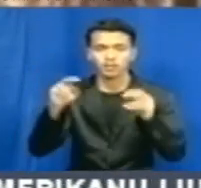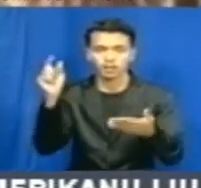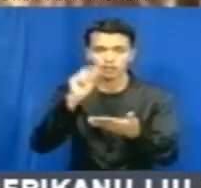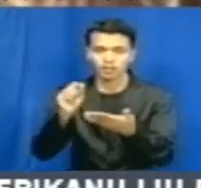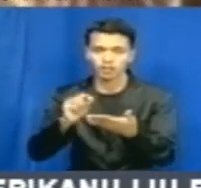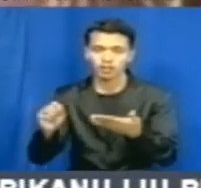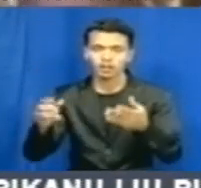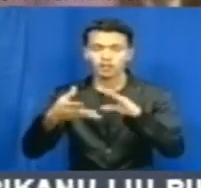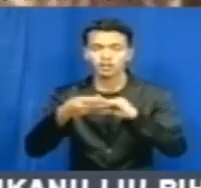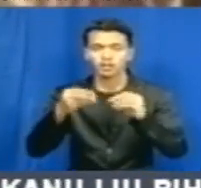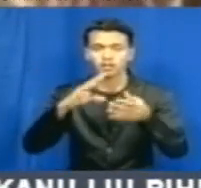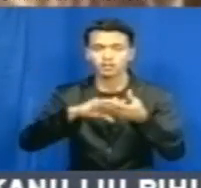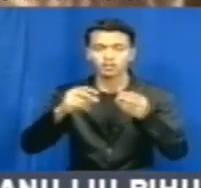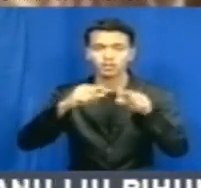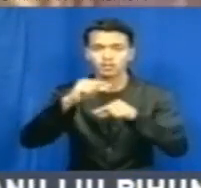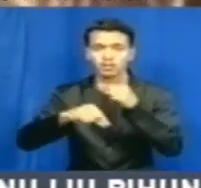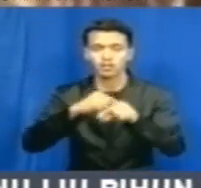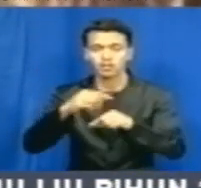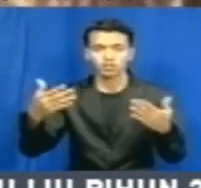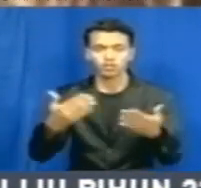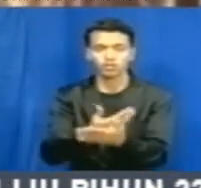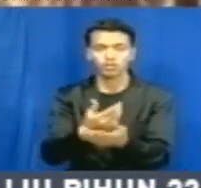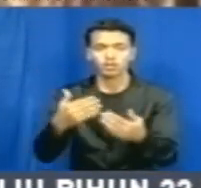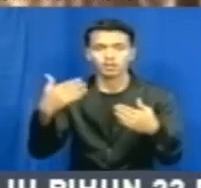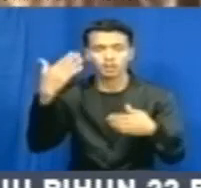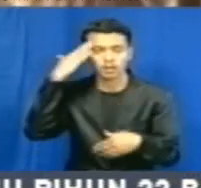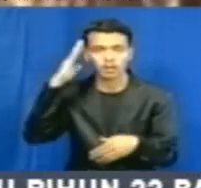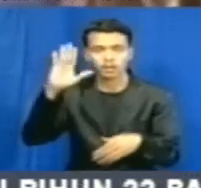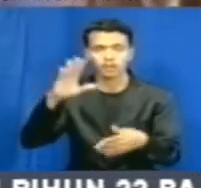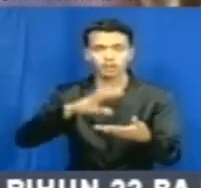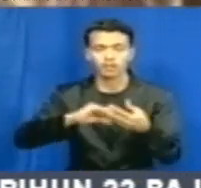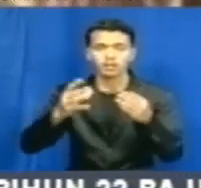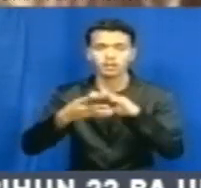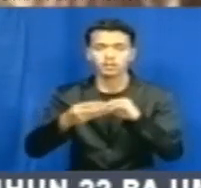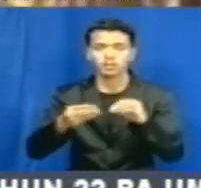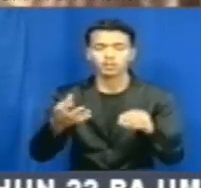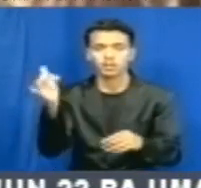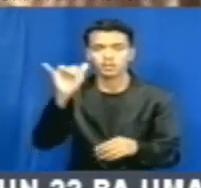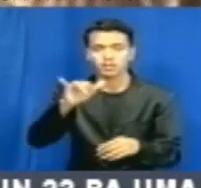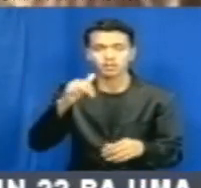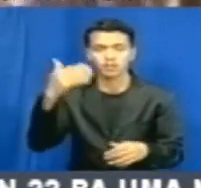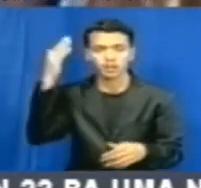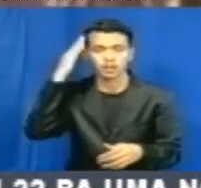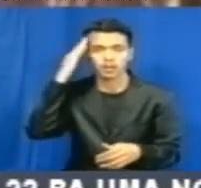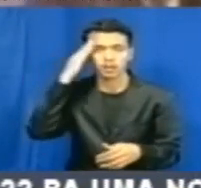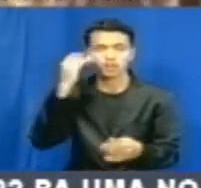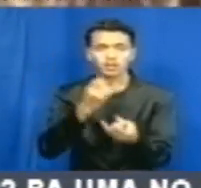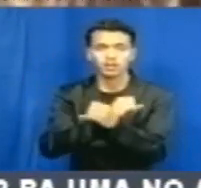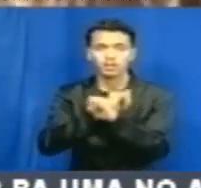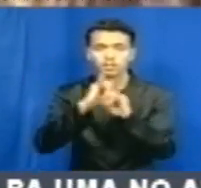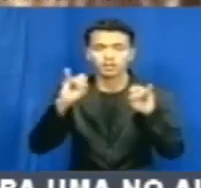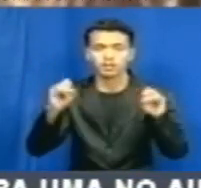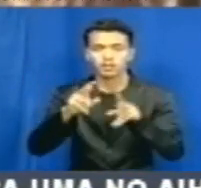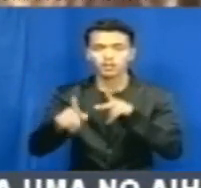klako. Terasau foi insane la ter historia. Si ramen kati ita ukuane, ne, anes ema makata